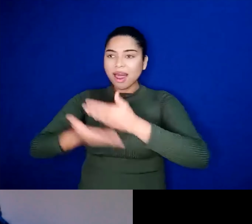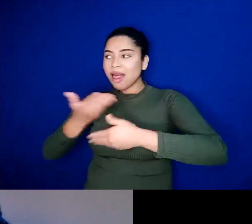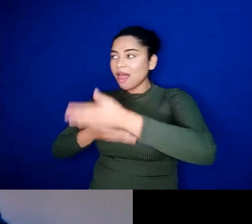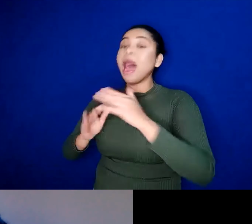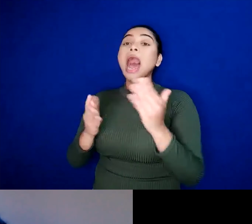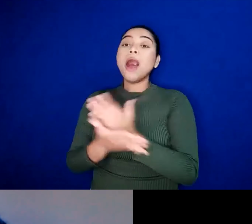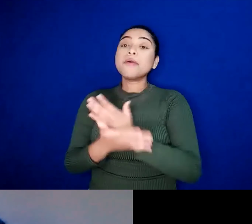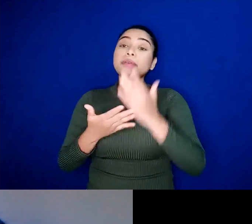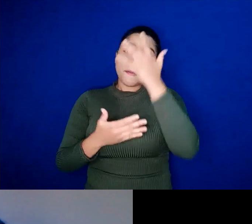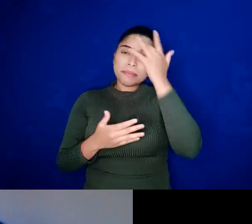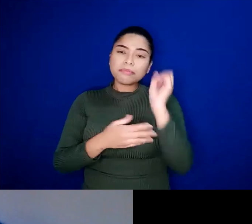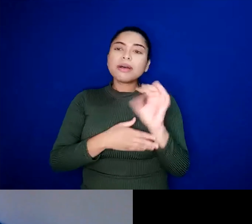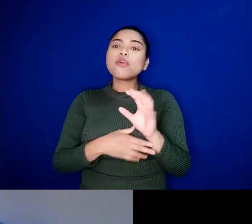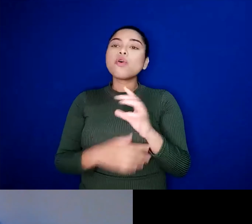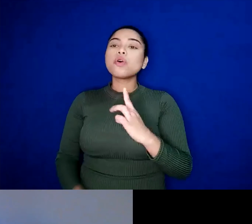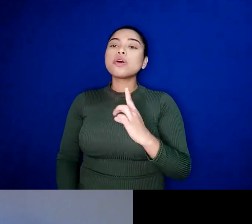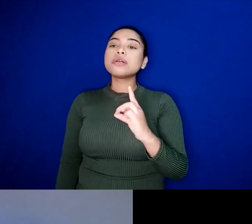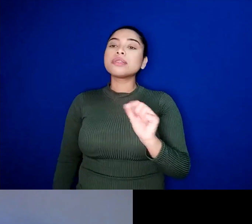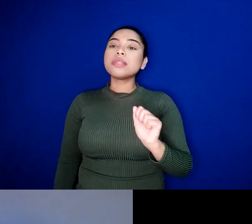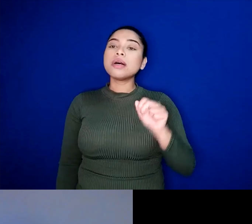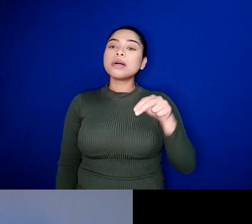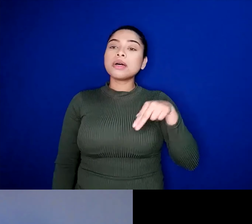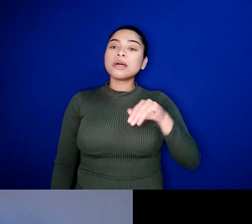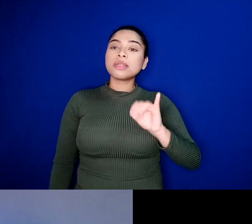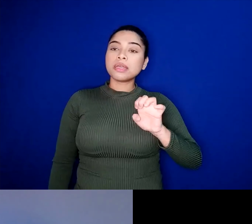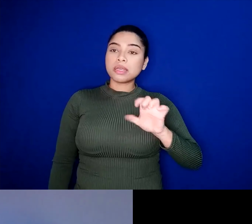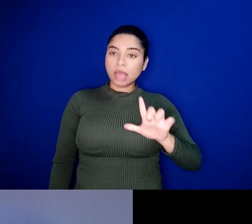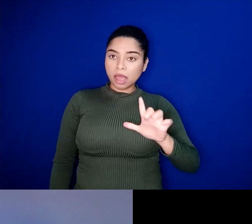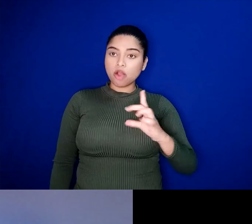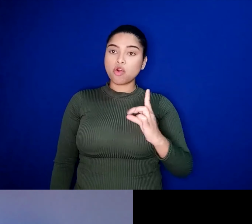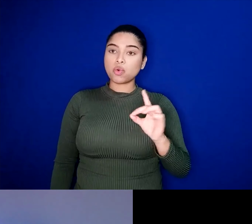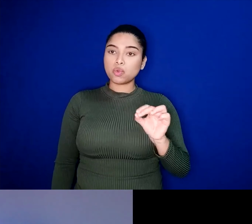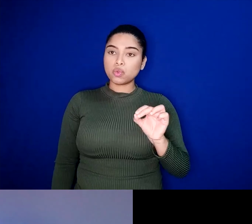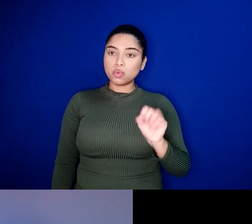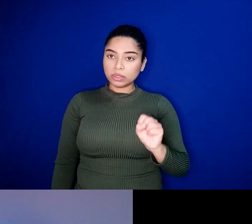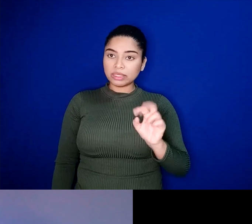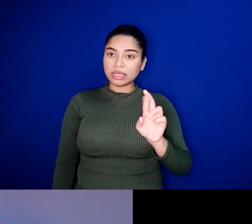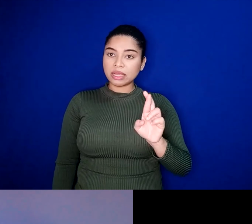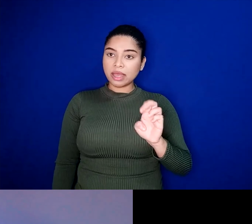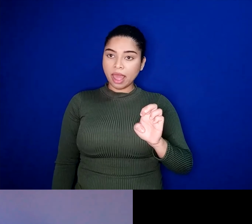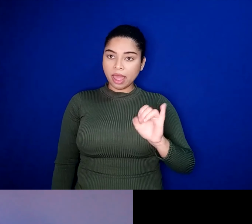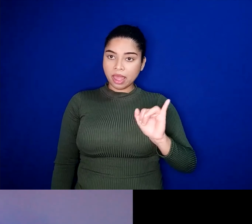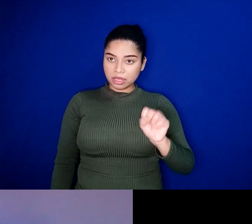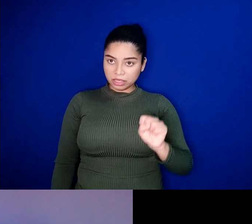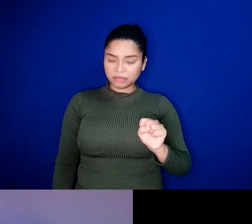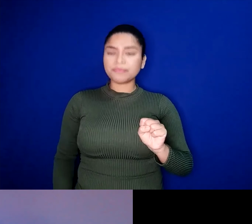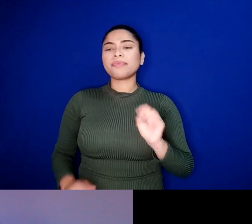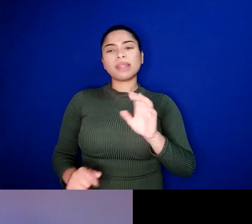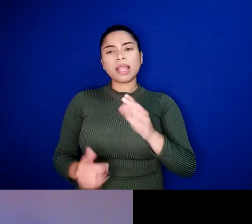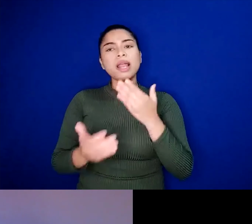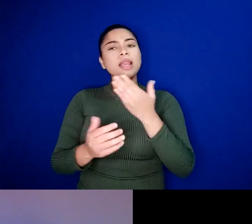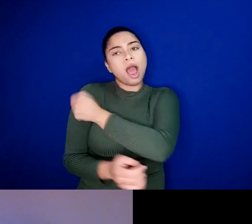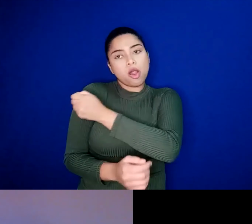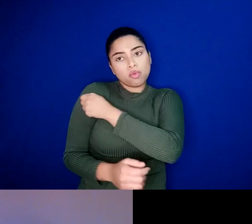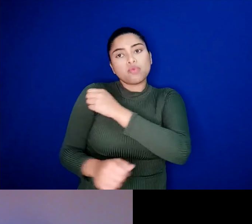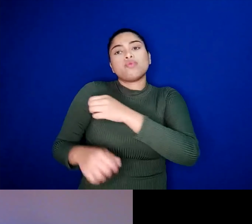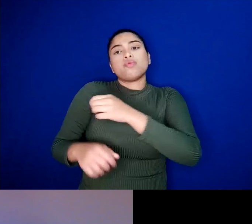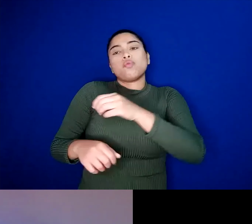mandaram aqui para você o Daniel dos Reis ele falou que era estudante de arquitetura mas aí também queria trabalhar com design gráfico